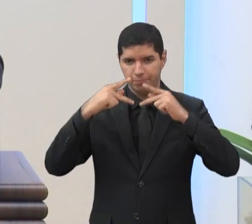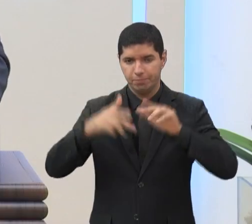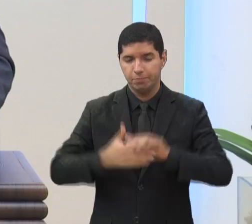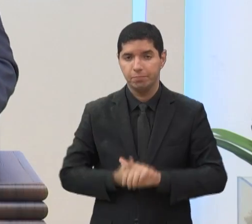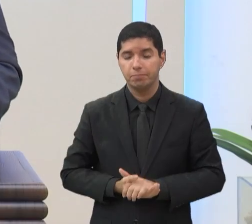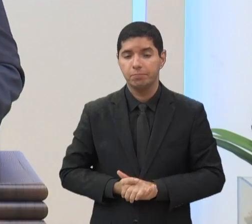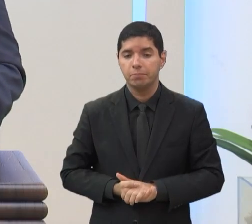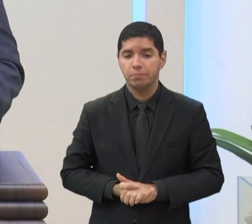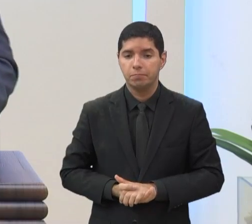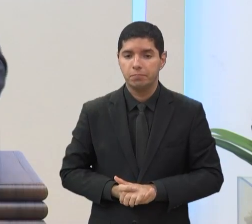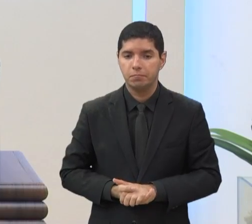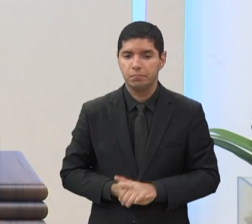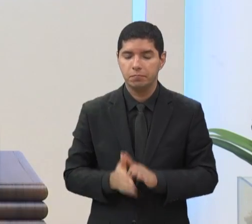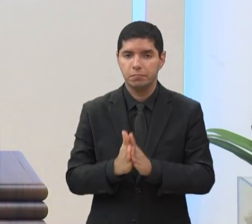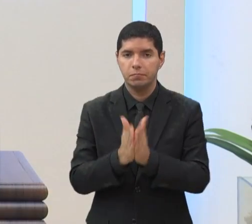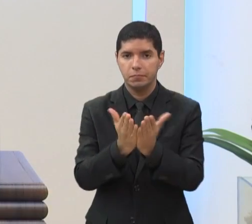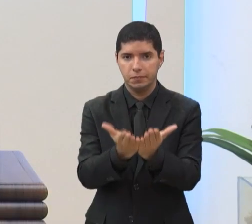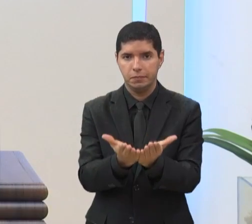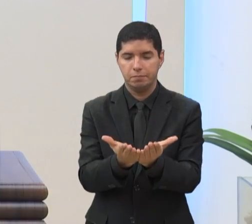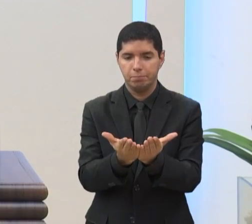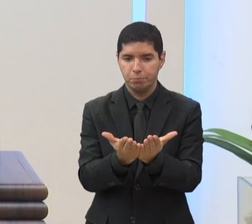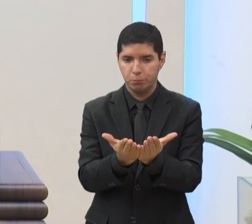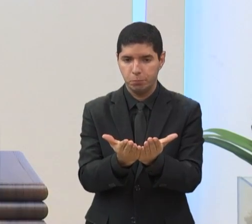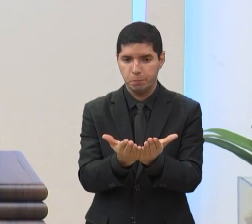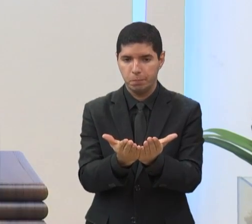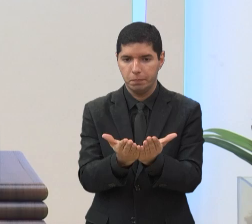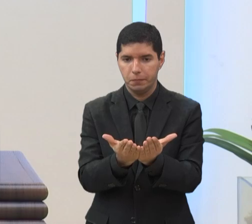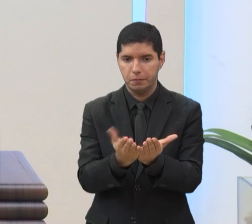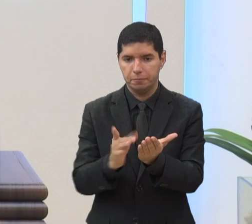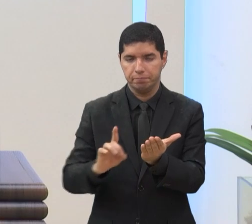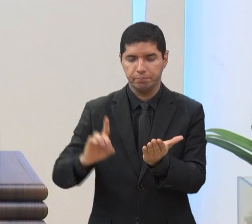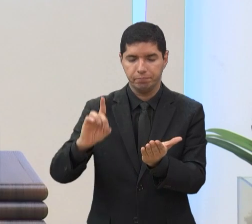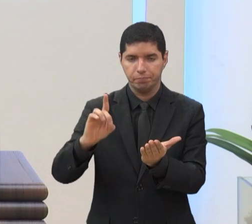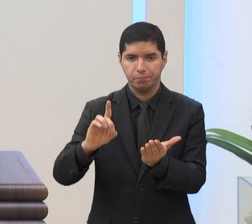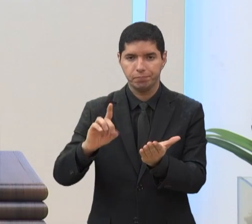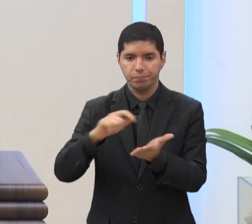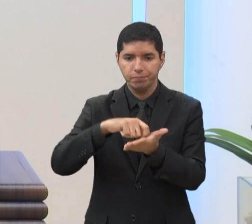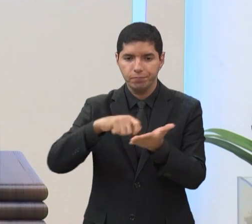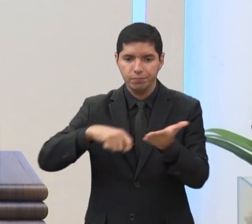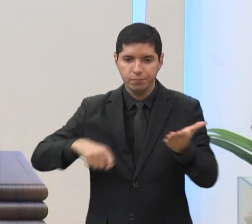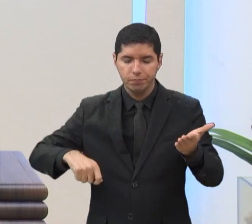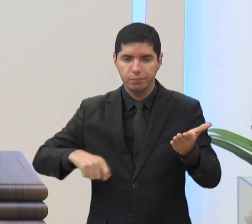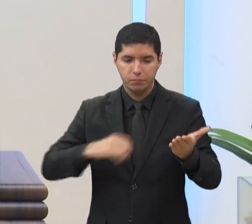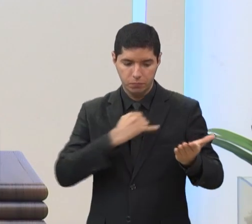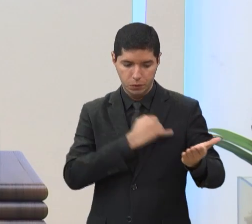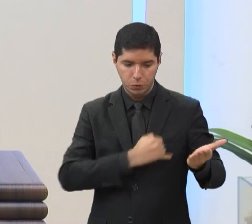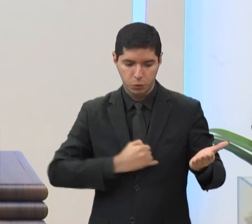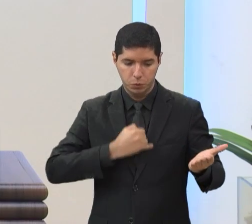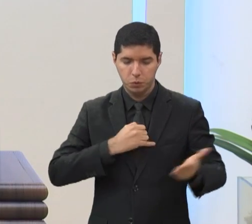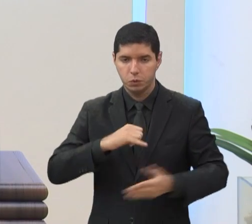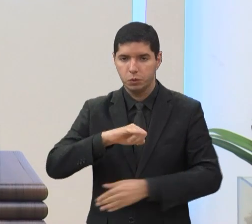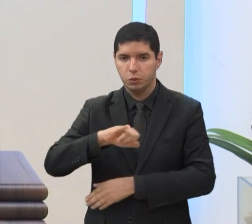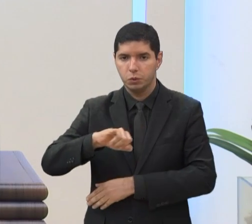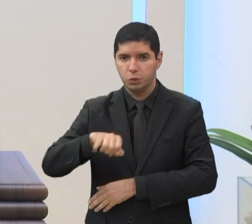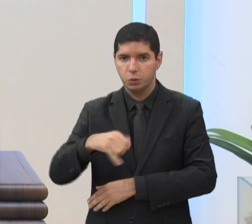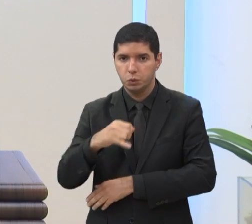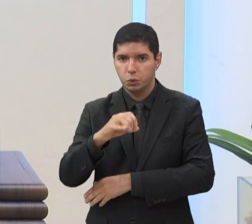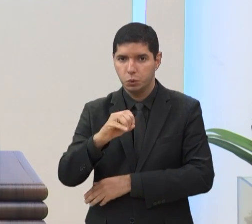Evangelho de nosso Senhor Jesus Cristo, segundo escreveu João. Nós vamos estar